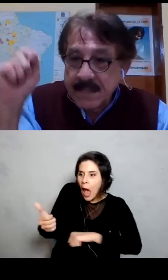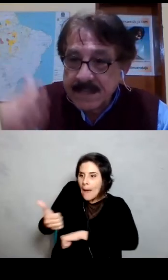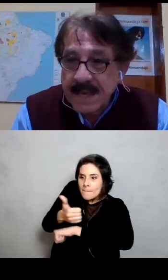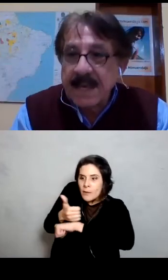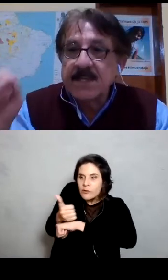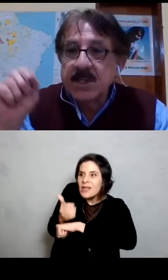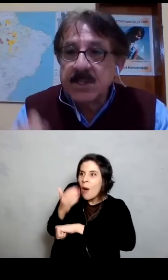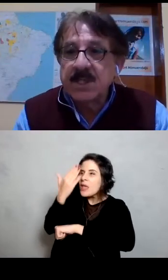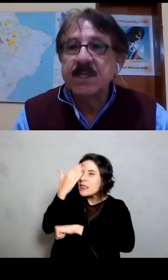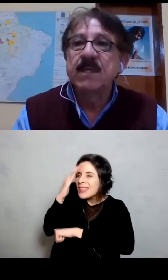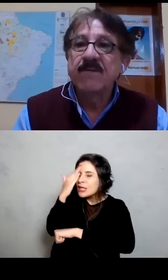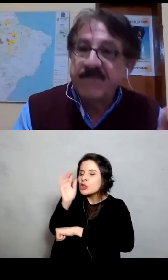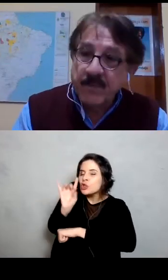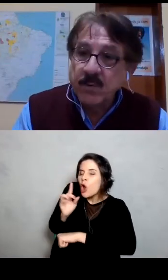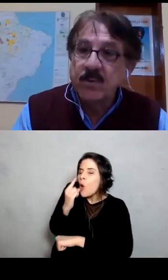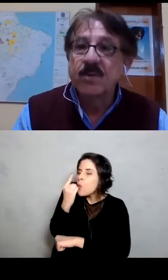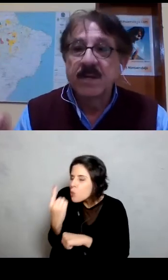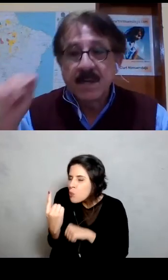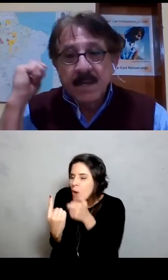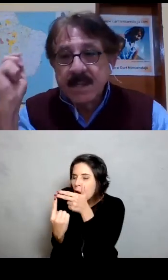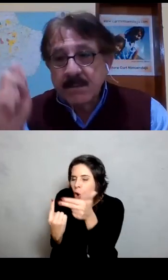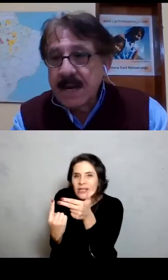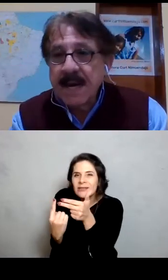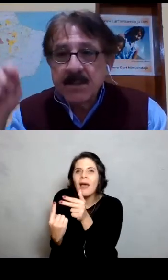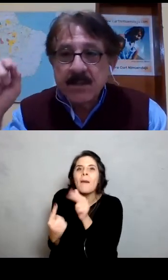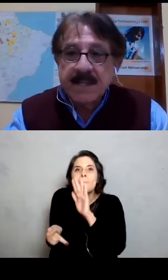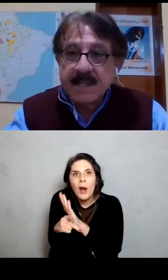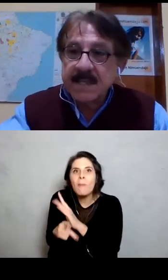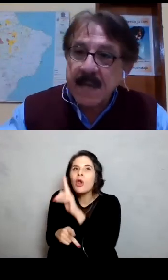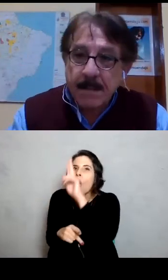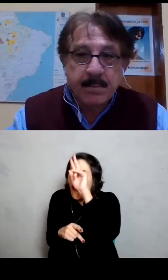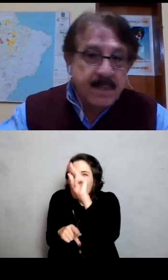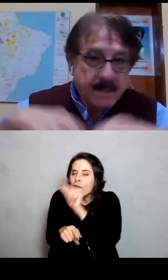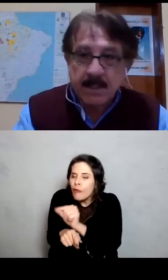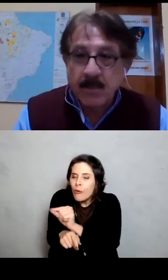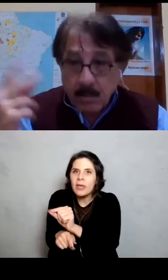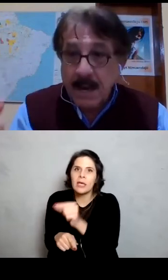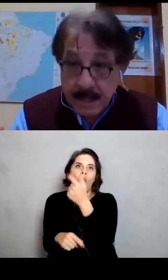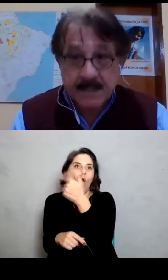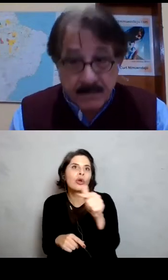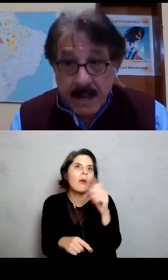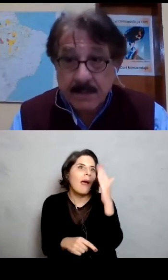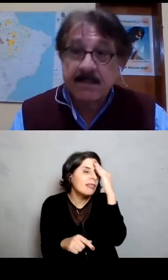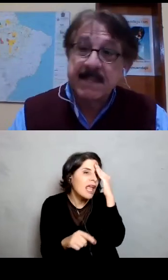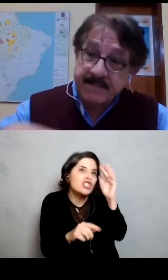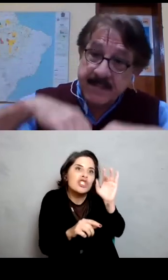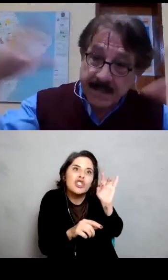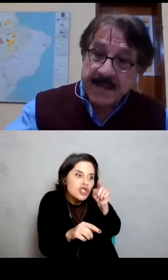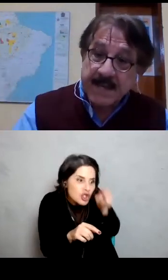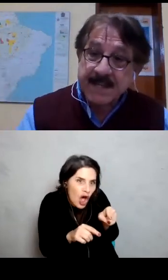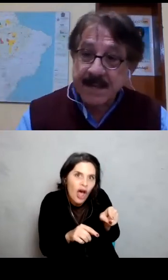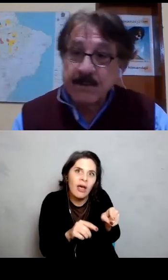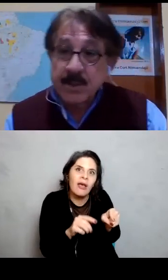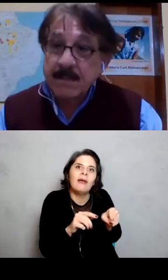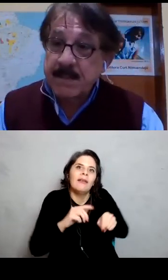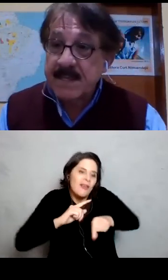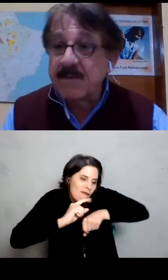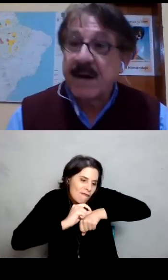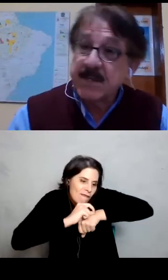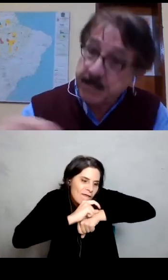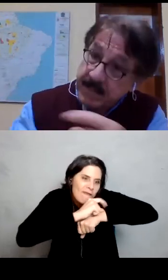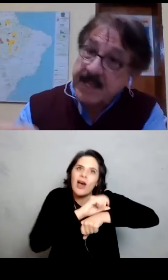só entende de fungo, tem um cara que só entende de sapo, e assim, não é um cara, são vários, mas enfim. Então,